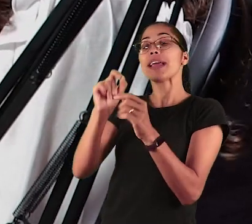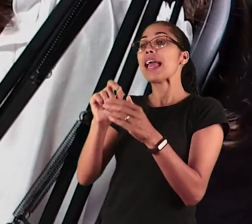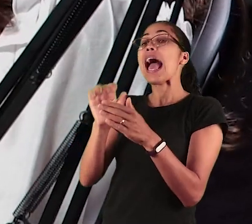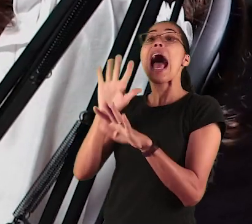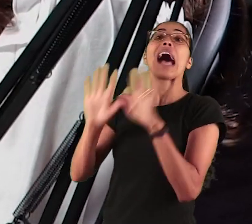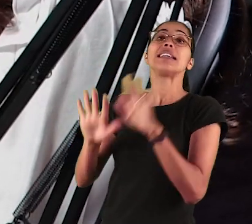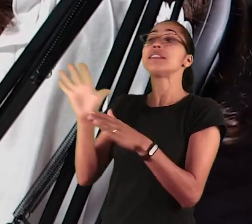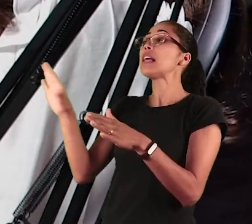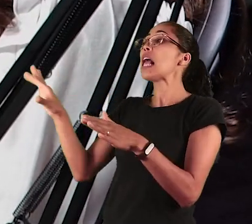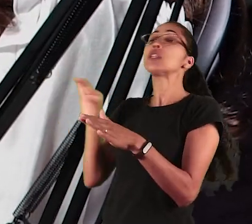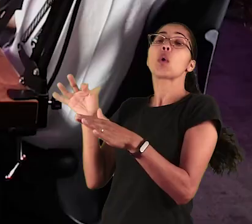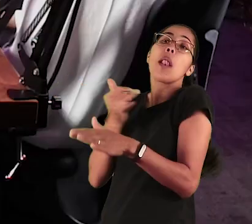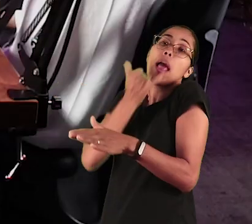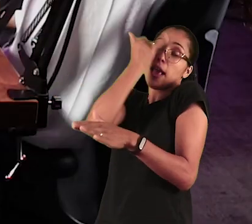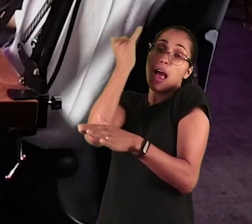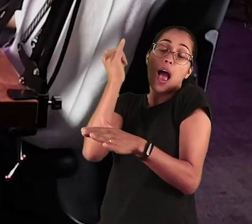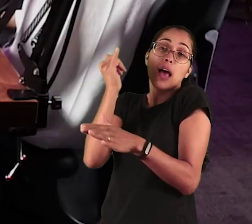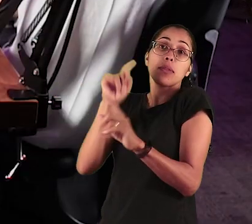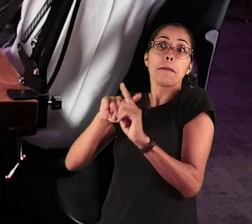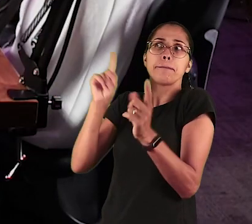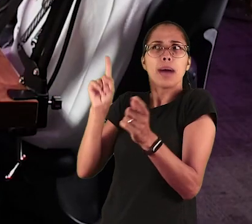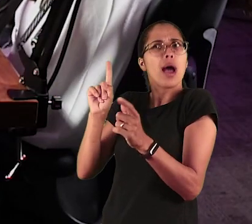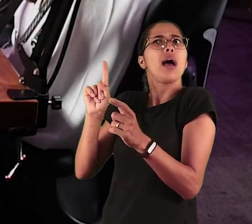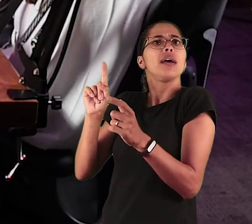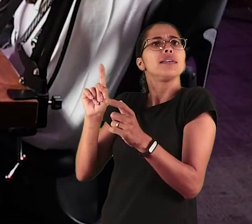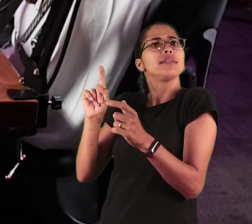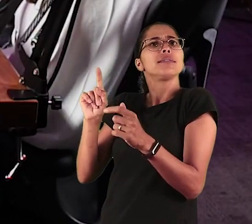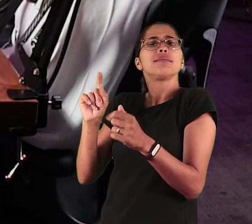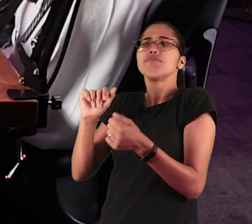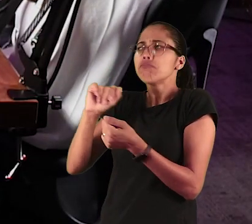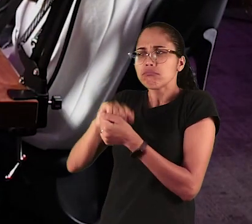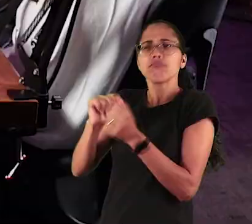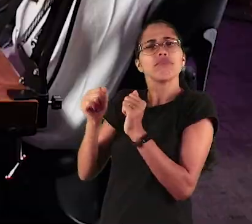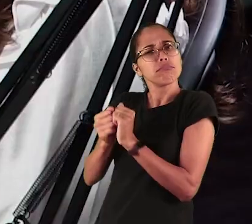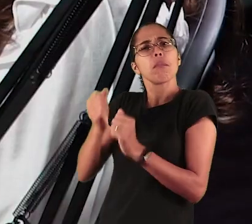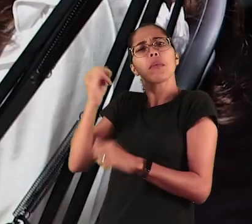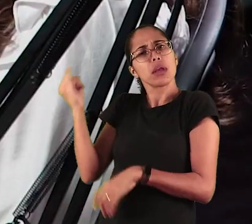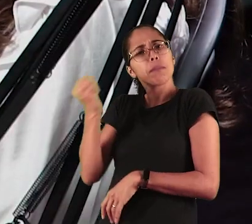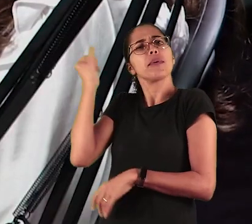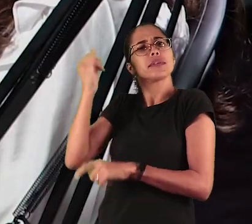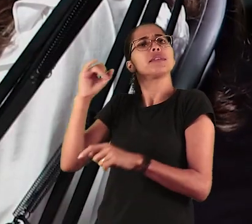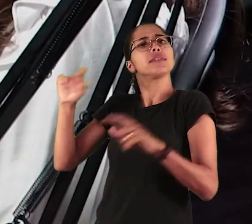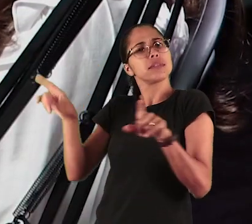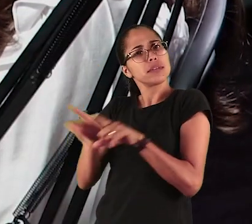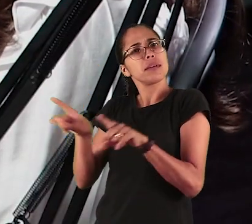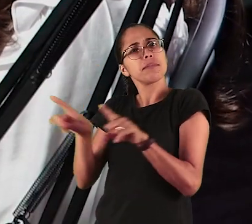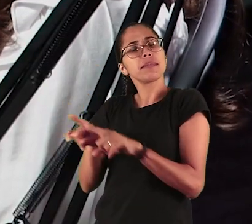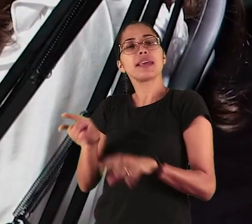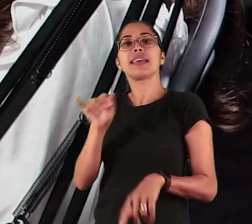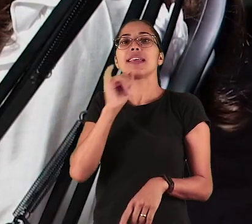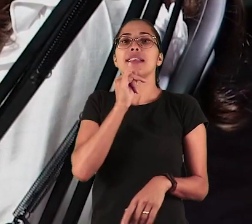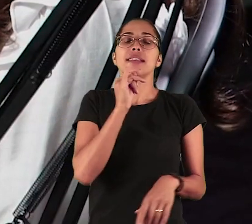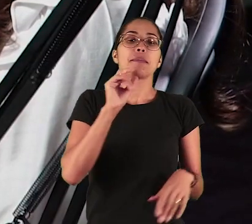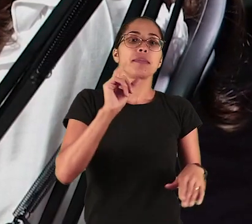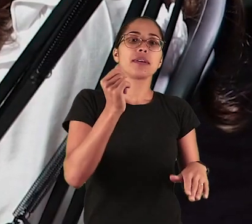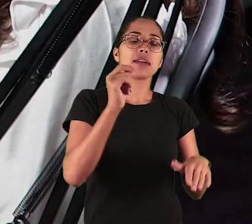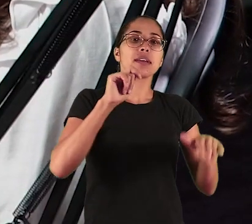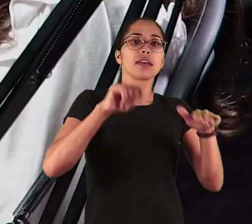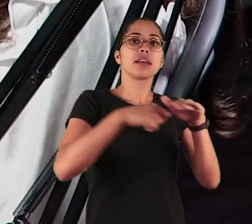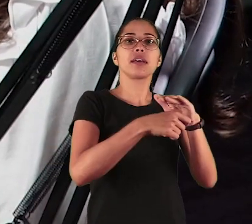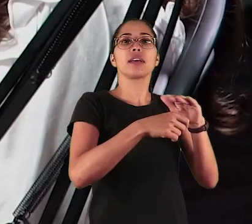outra úteis do processo não e eu por exemplo hoje se você for olhar uma pessoa que olha investimentos alternativos no